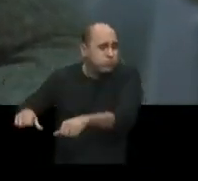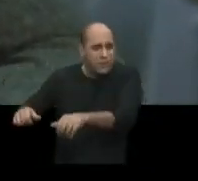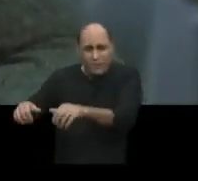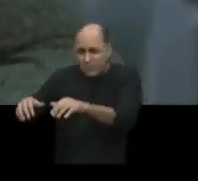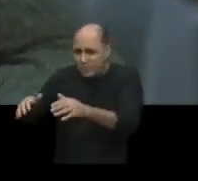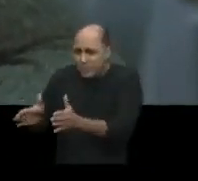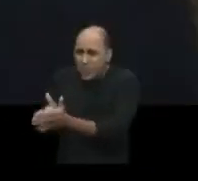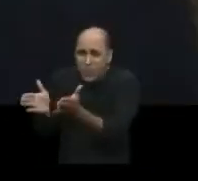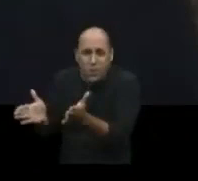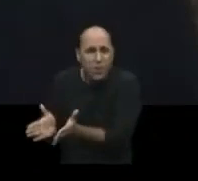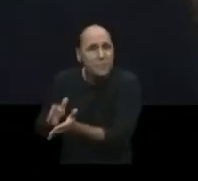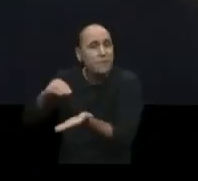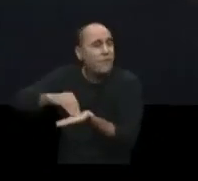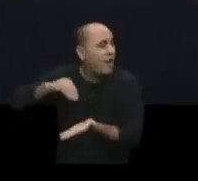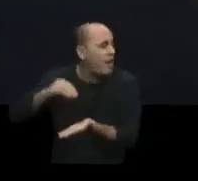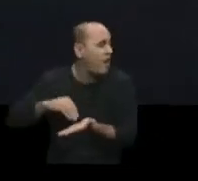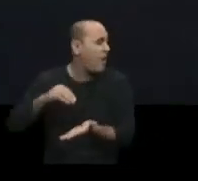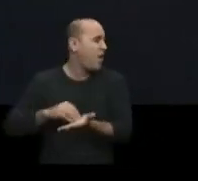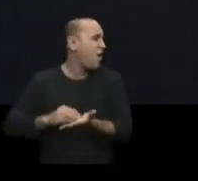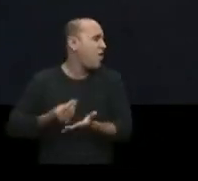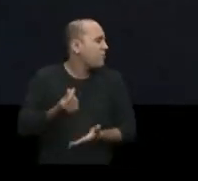E o Reni sacava, sabe?